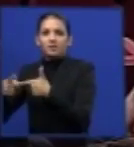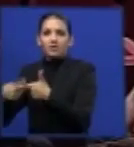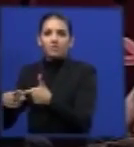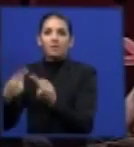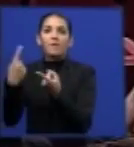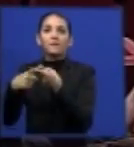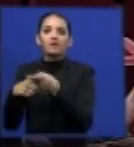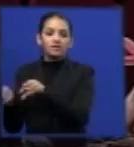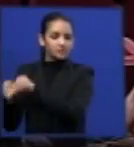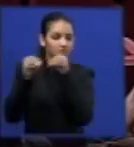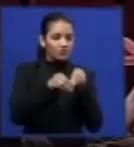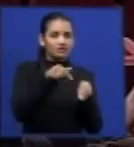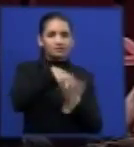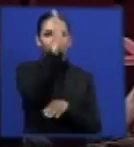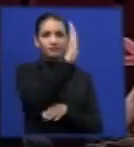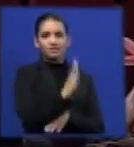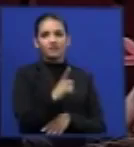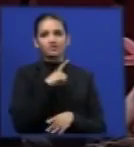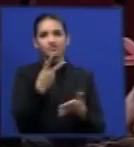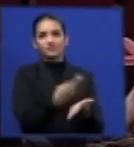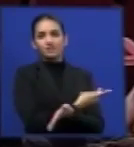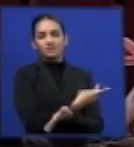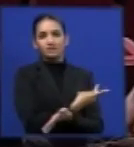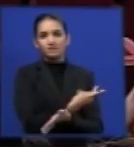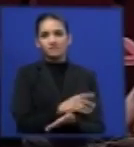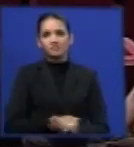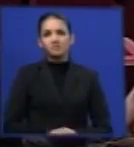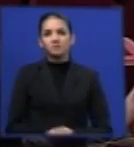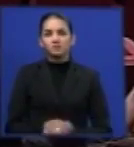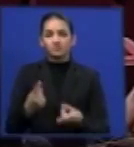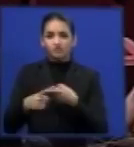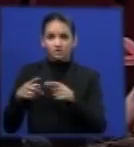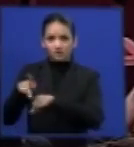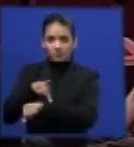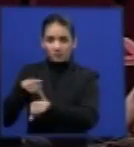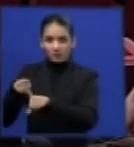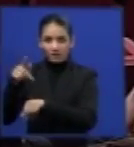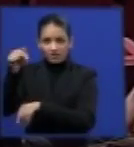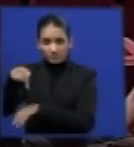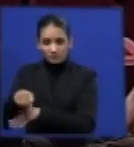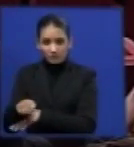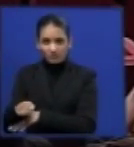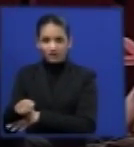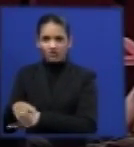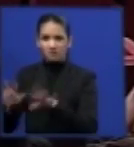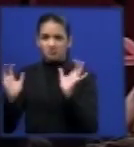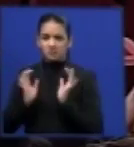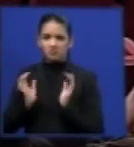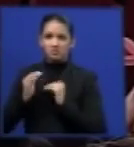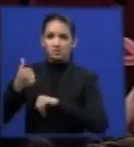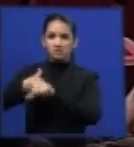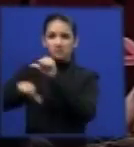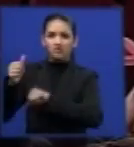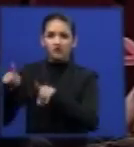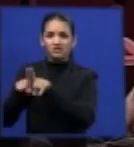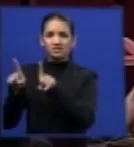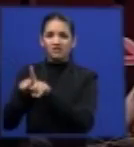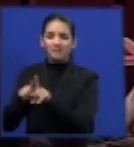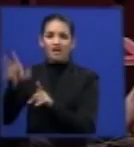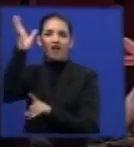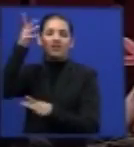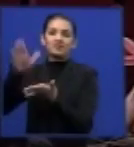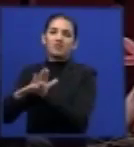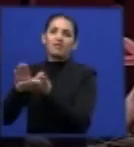tecnológica com uma indústria pujante poderia dar o exemplo n né resolvendo o seu próprio problema e